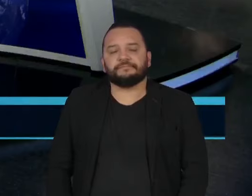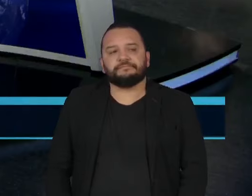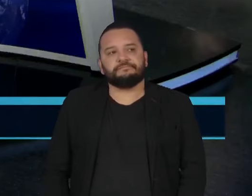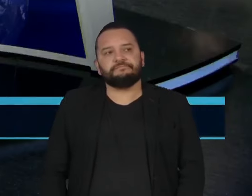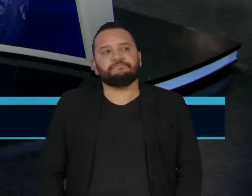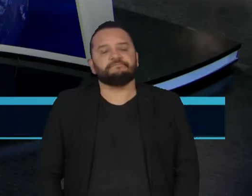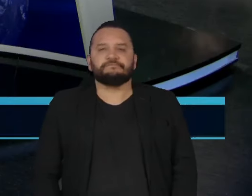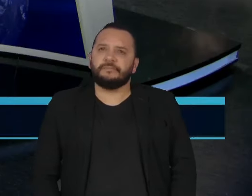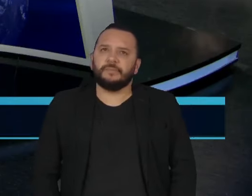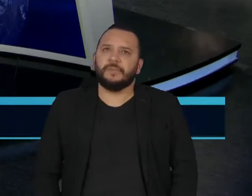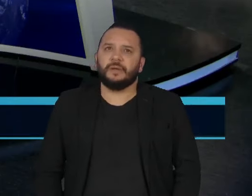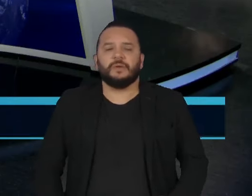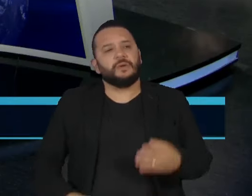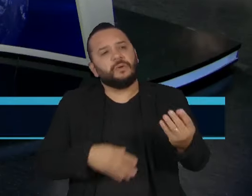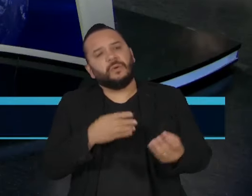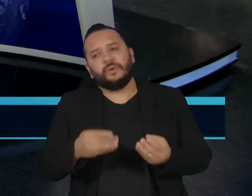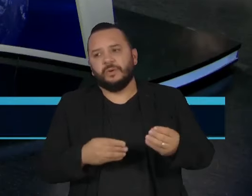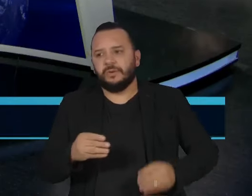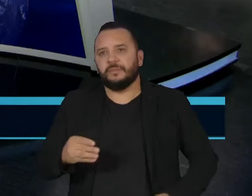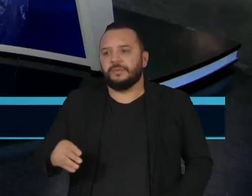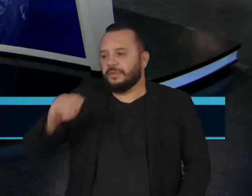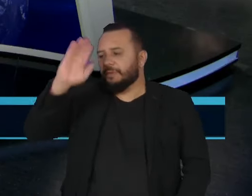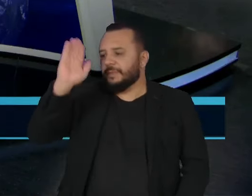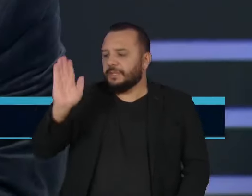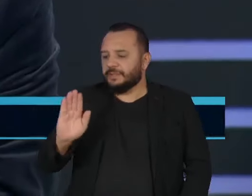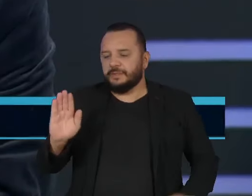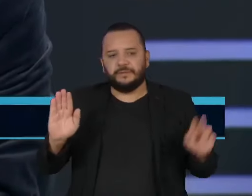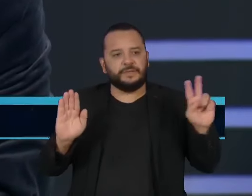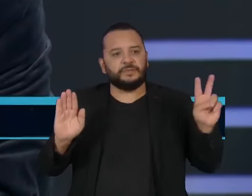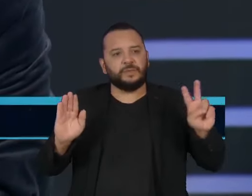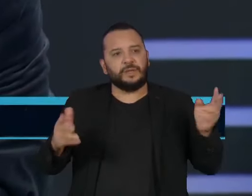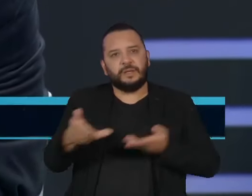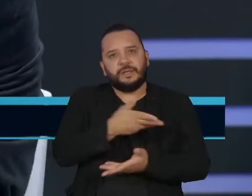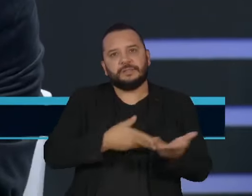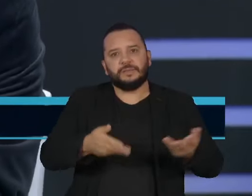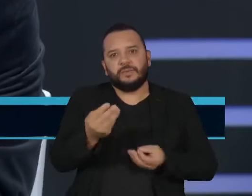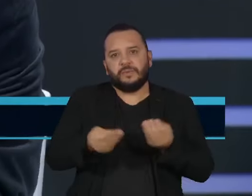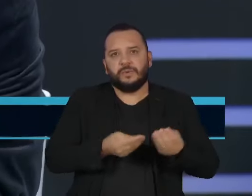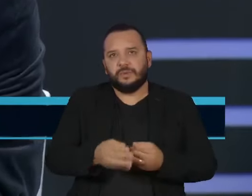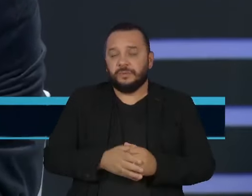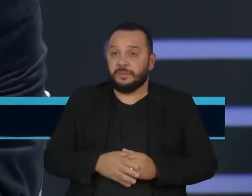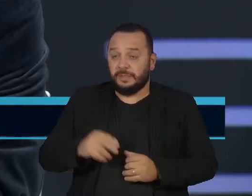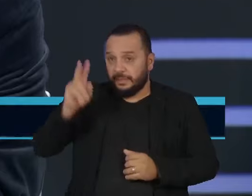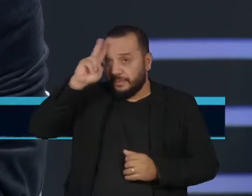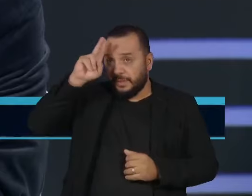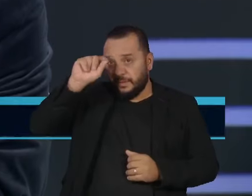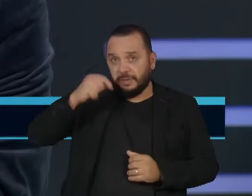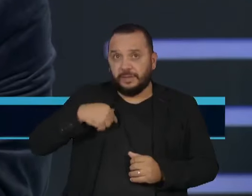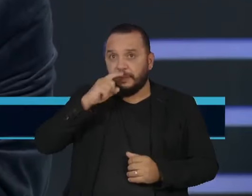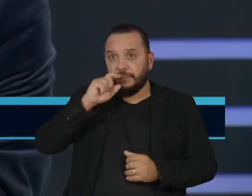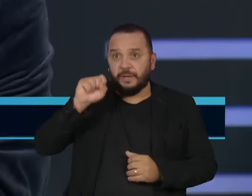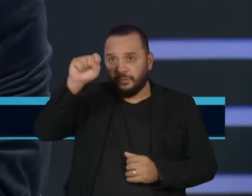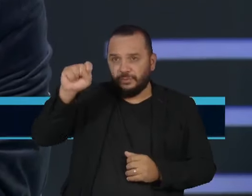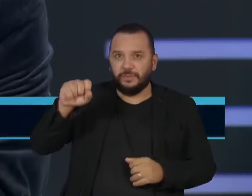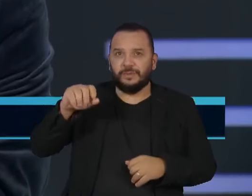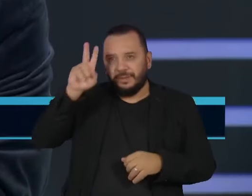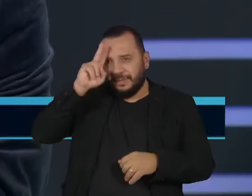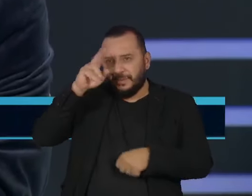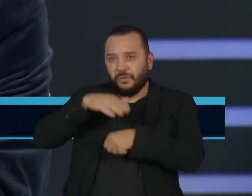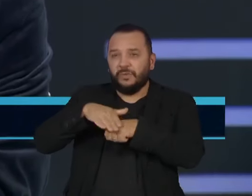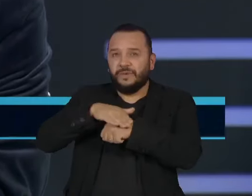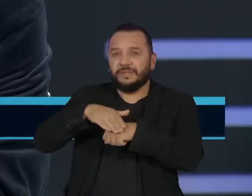pé está a relação Brasil-Venezuela? Bom, primeiro lembrar que o Maduro falava com um passarinho, vocês se lembram, né?